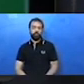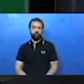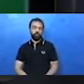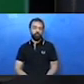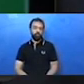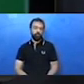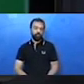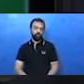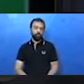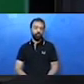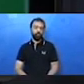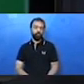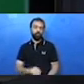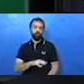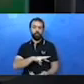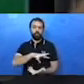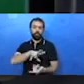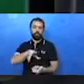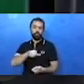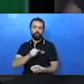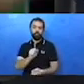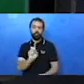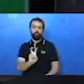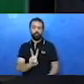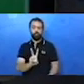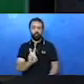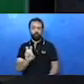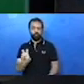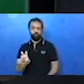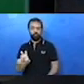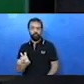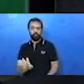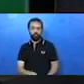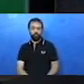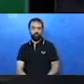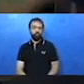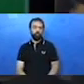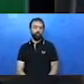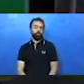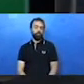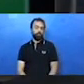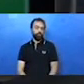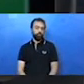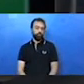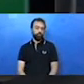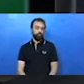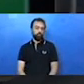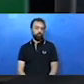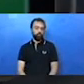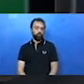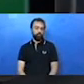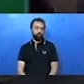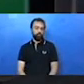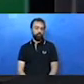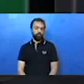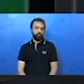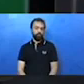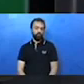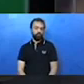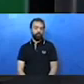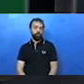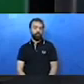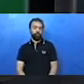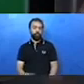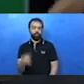23, 24, 25. Cheguei aqui no cantinho, 25 estrelinhas. Então, na bandeira